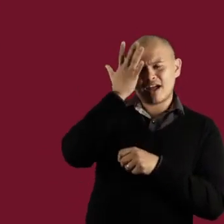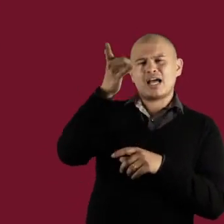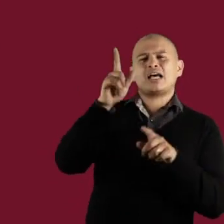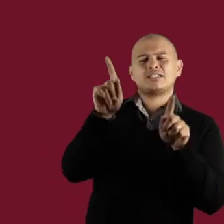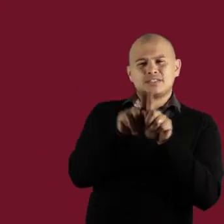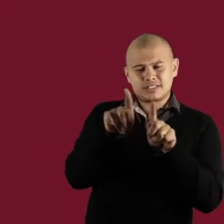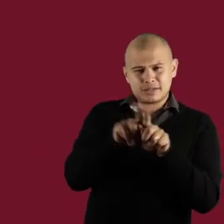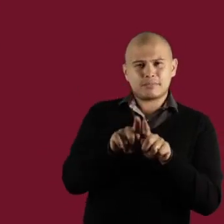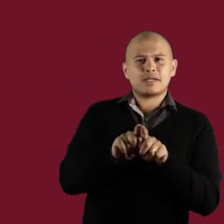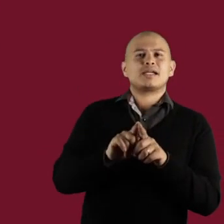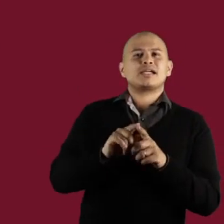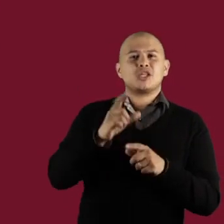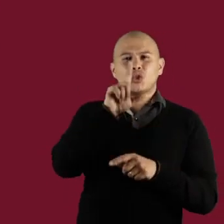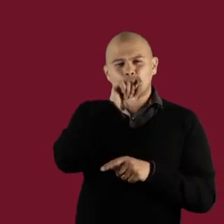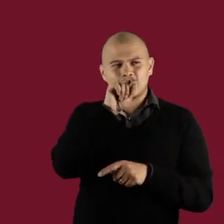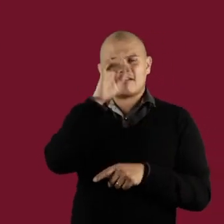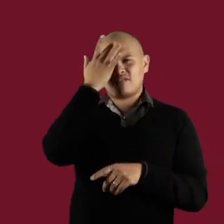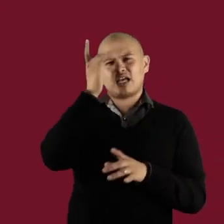twitter.com/ononews.